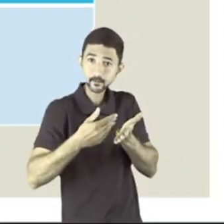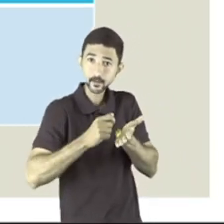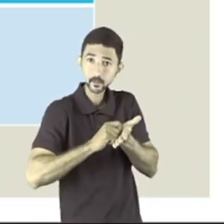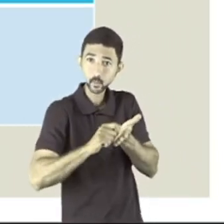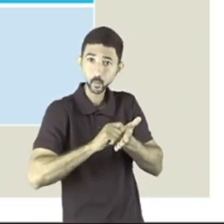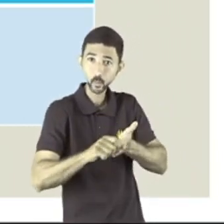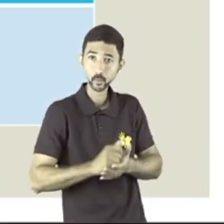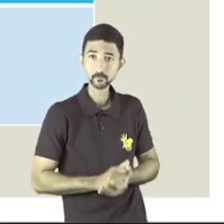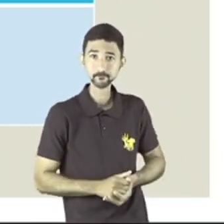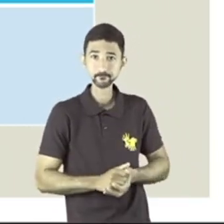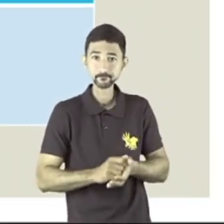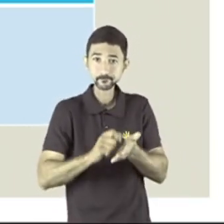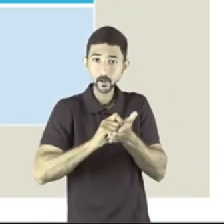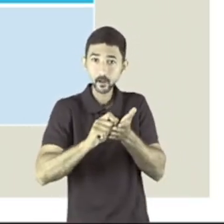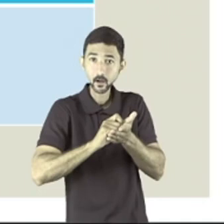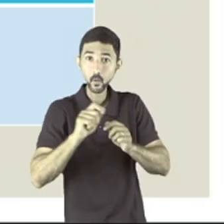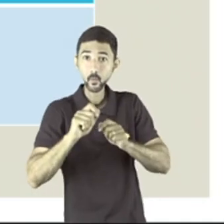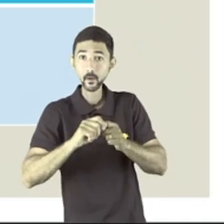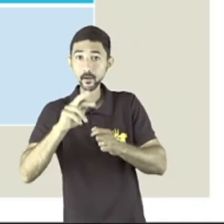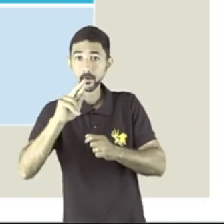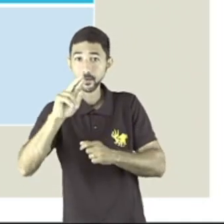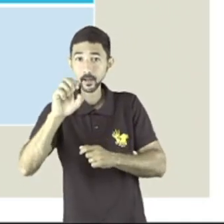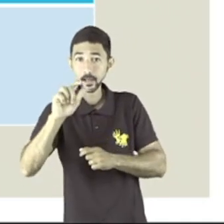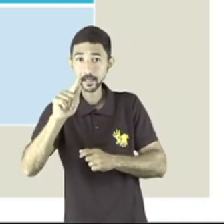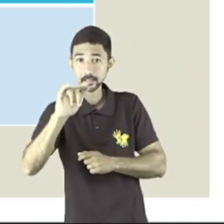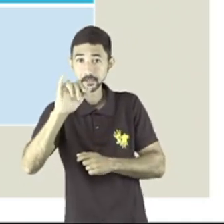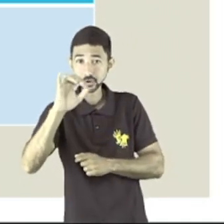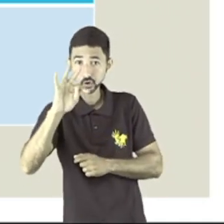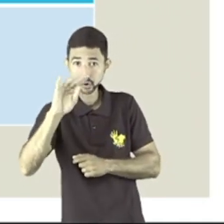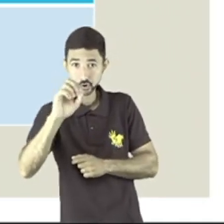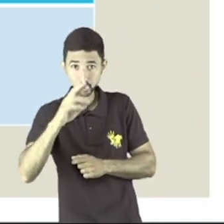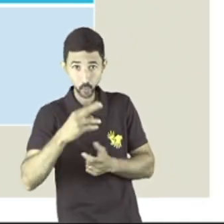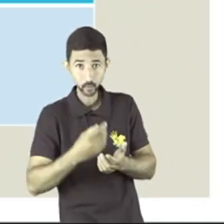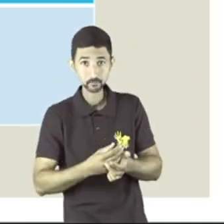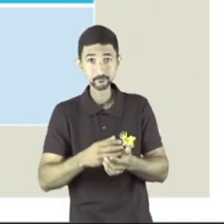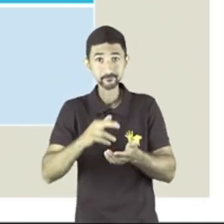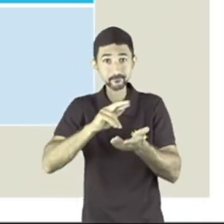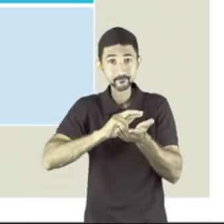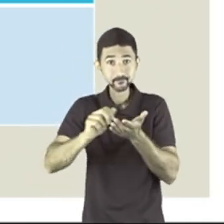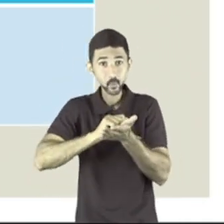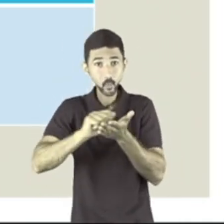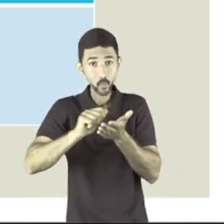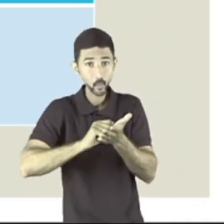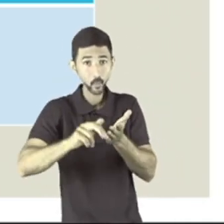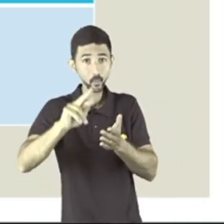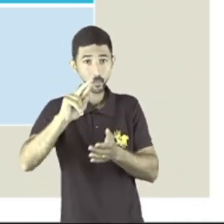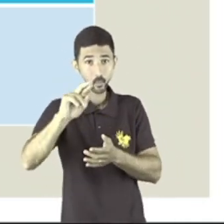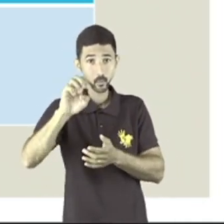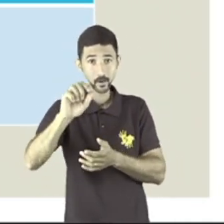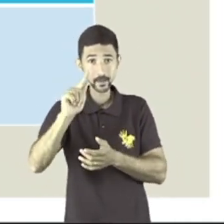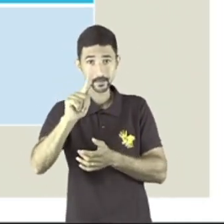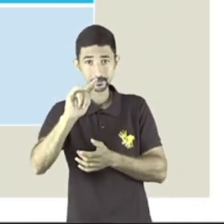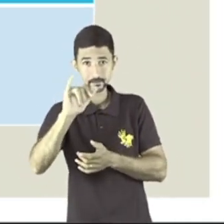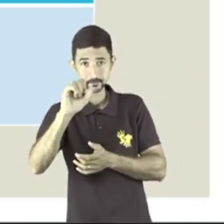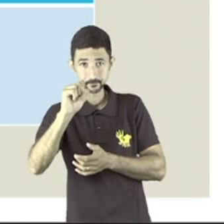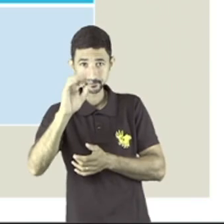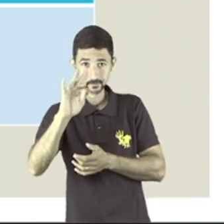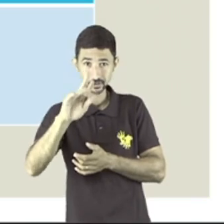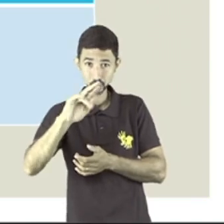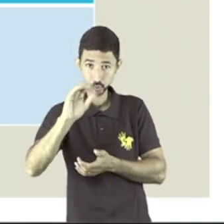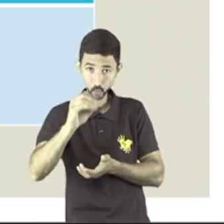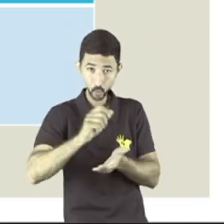caderno. Registrar, crianças, é anotar, é escrever, tá? Escreva no seu